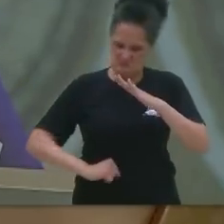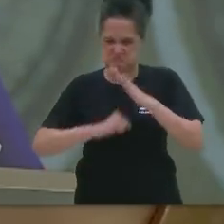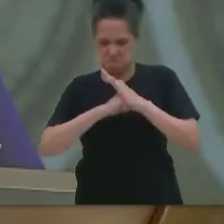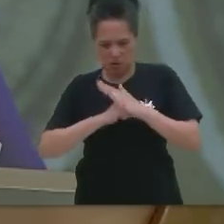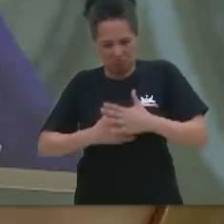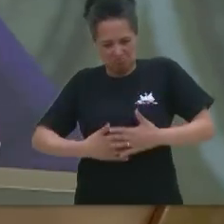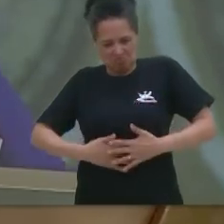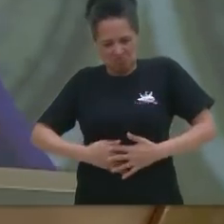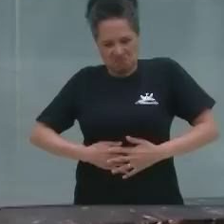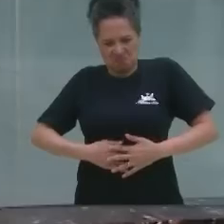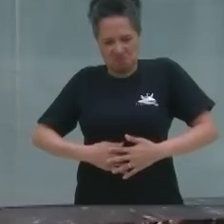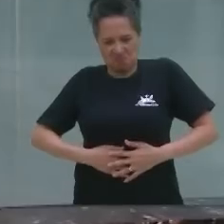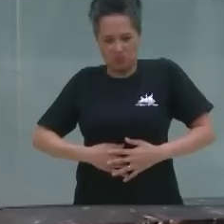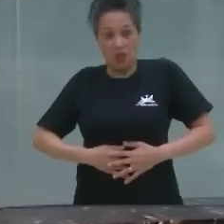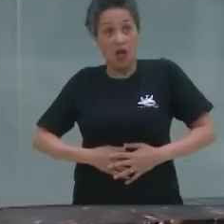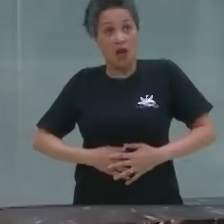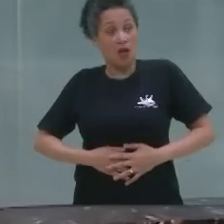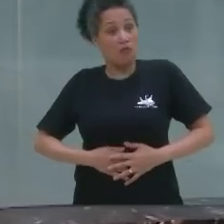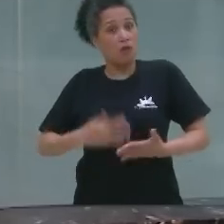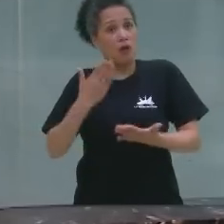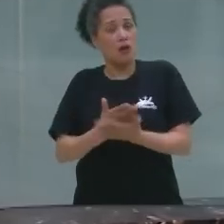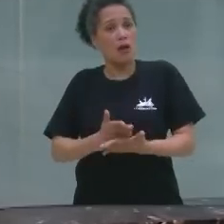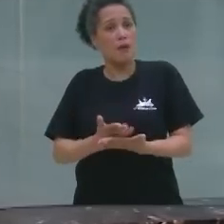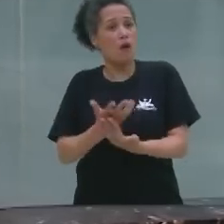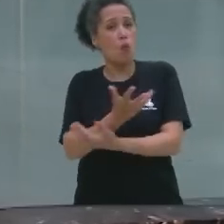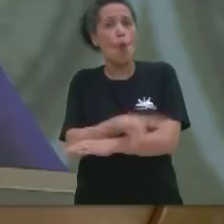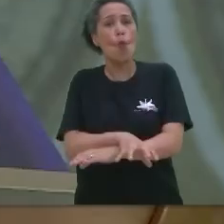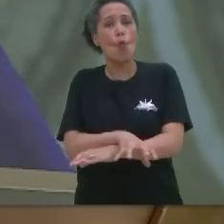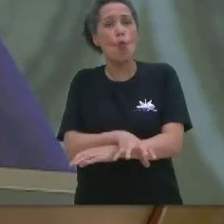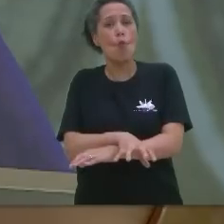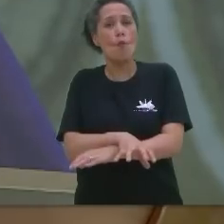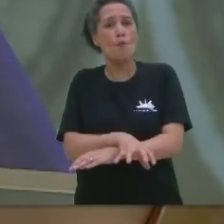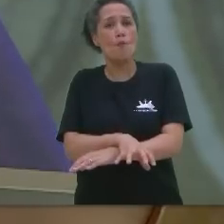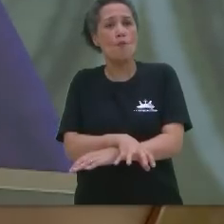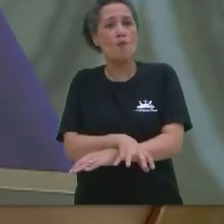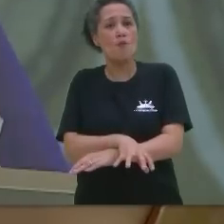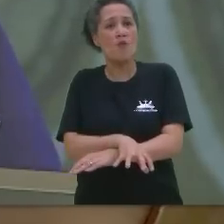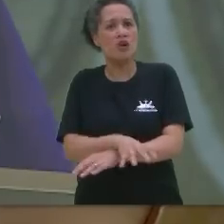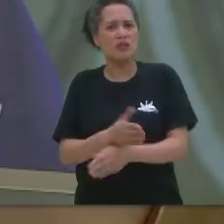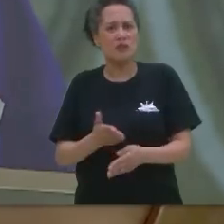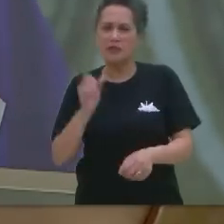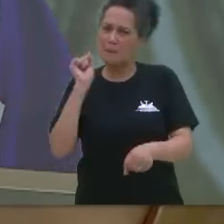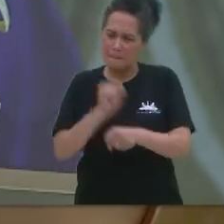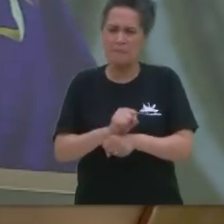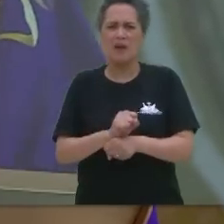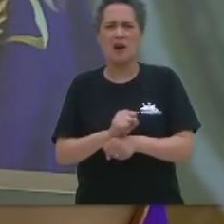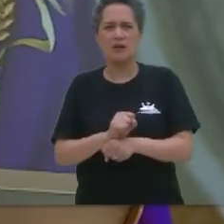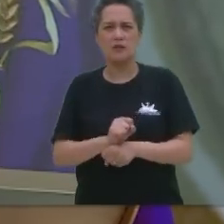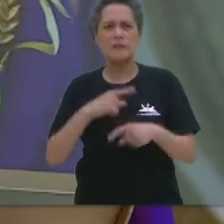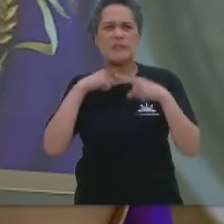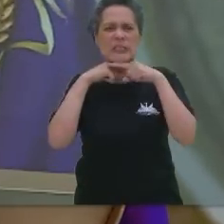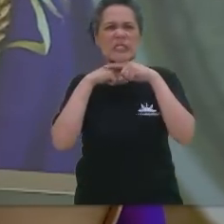barriga, enchesse o vazio interior. Chega de ser glutão,